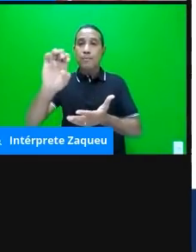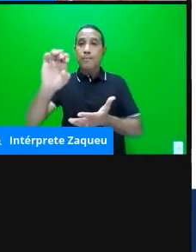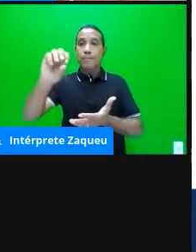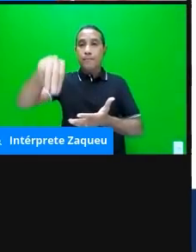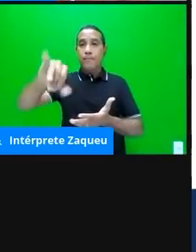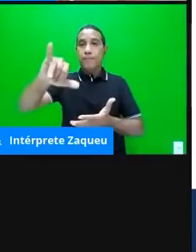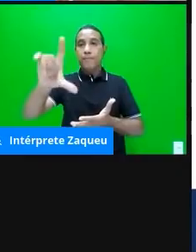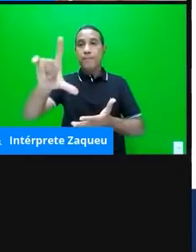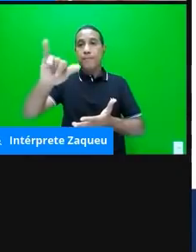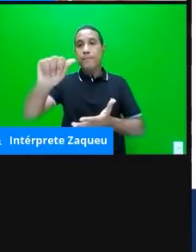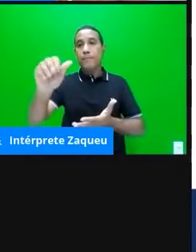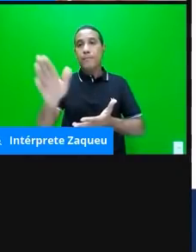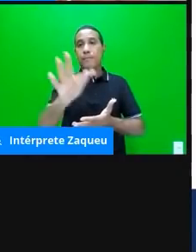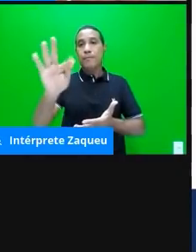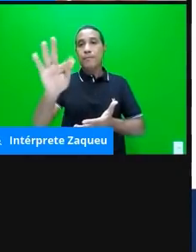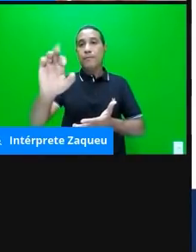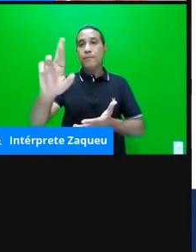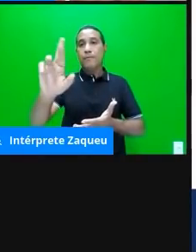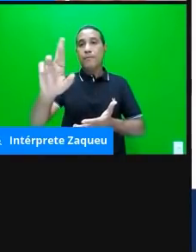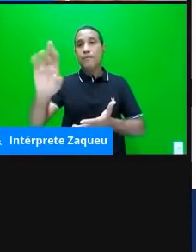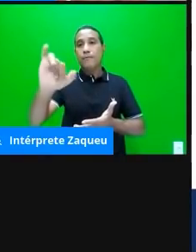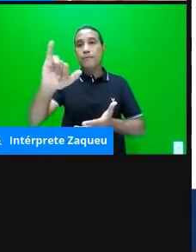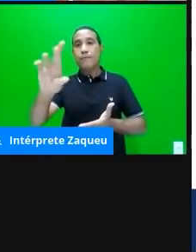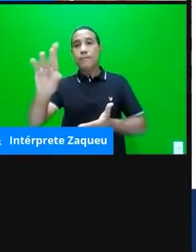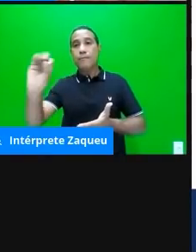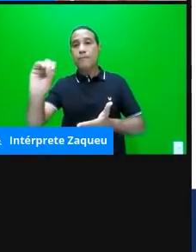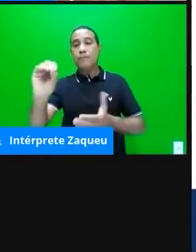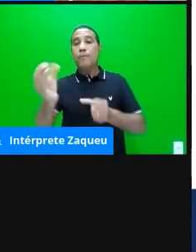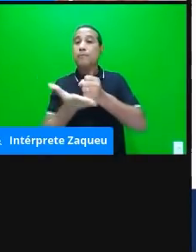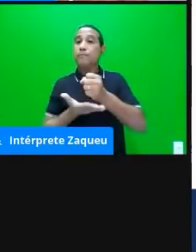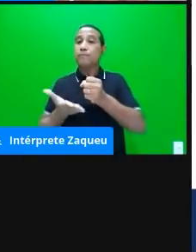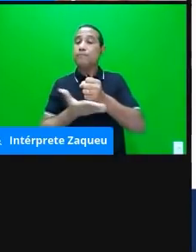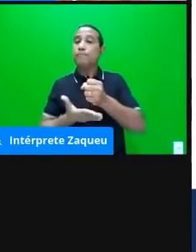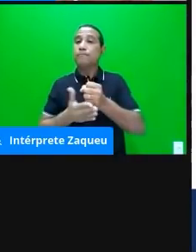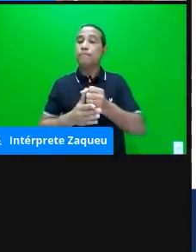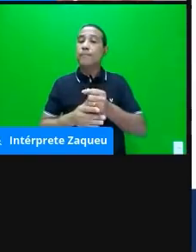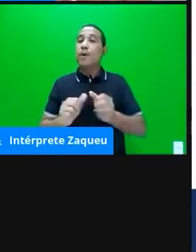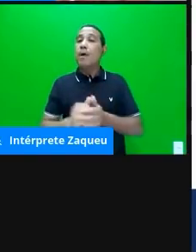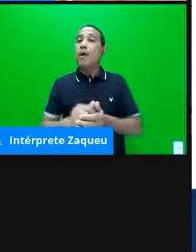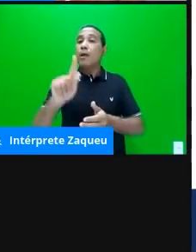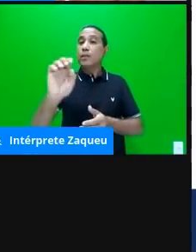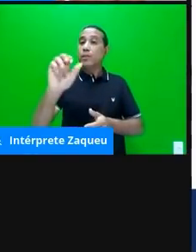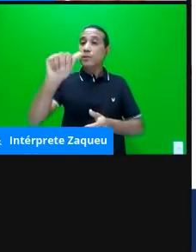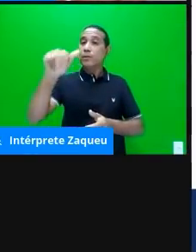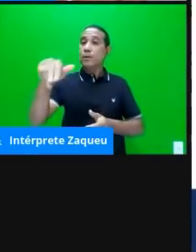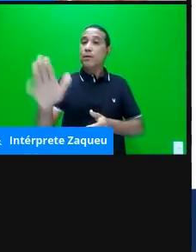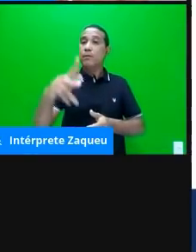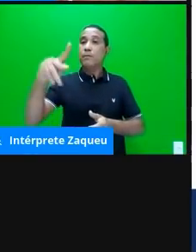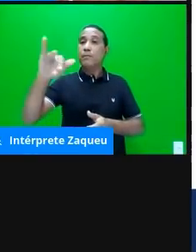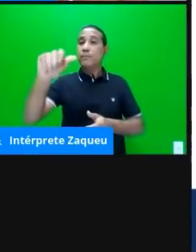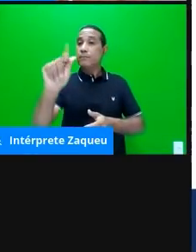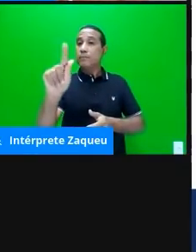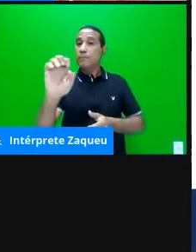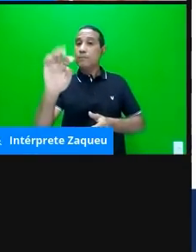Teberoski, com base nas pesquisas de Jean Piaget e Vygotsky, eles têm